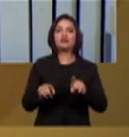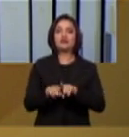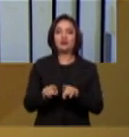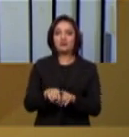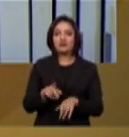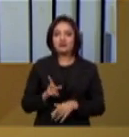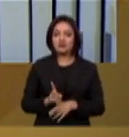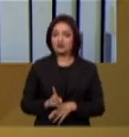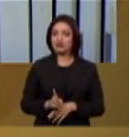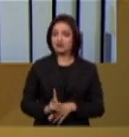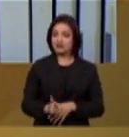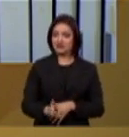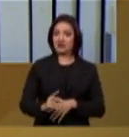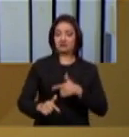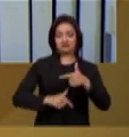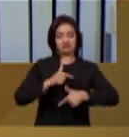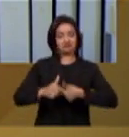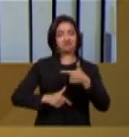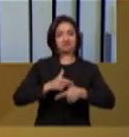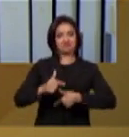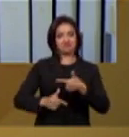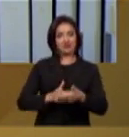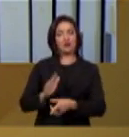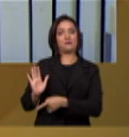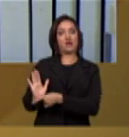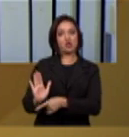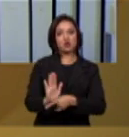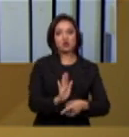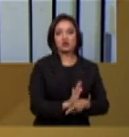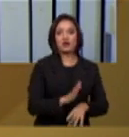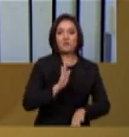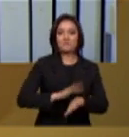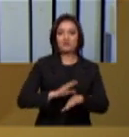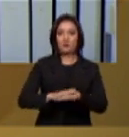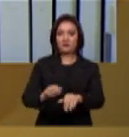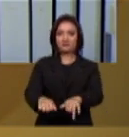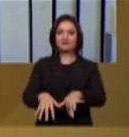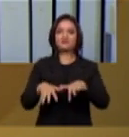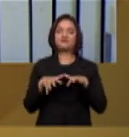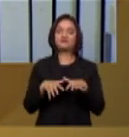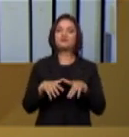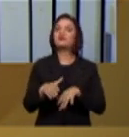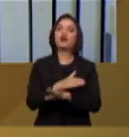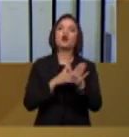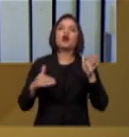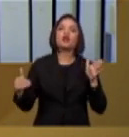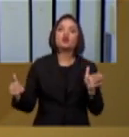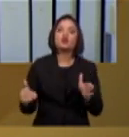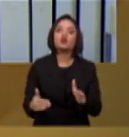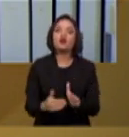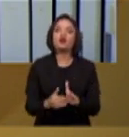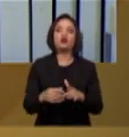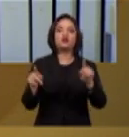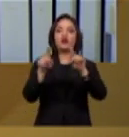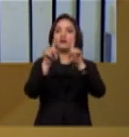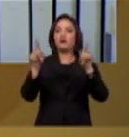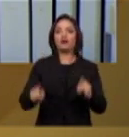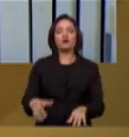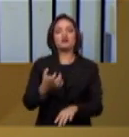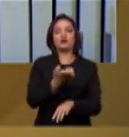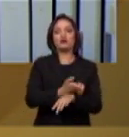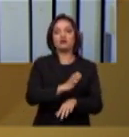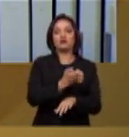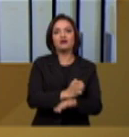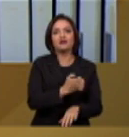está aqui a postos para nos auxiliar durante as sessões, a todos os colaboradores, estagiários,